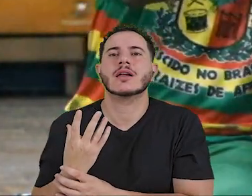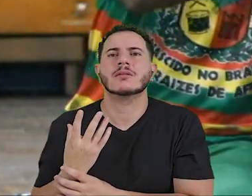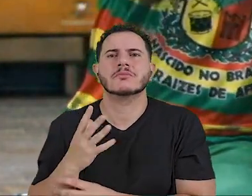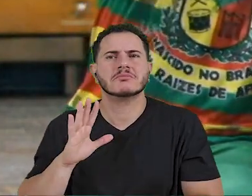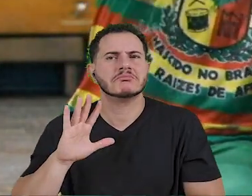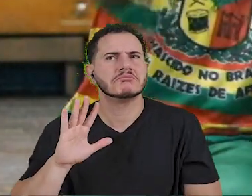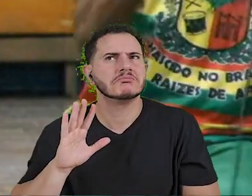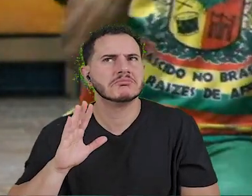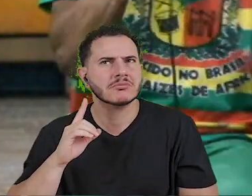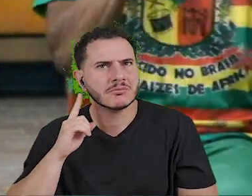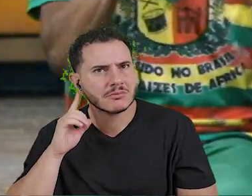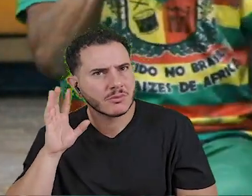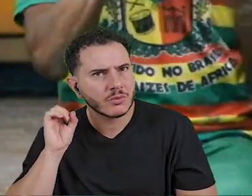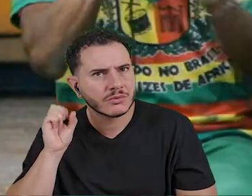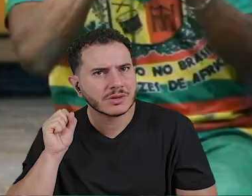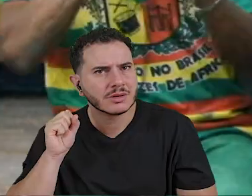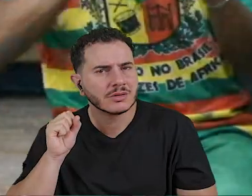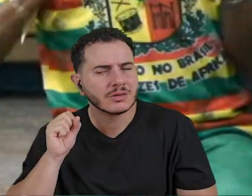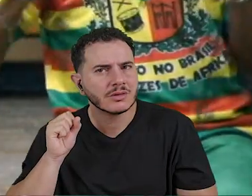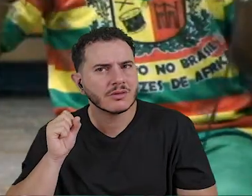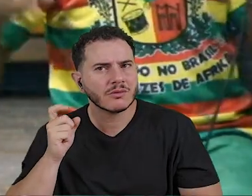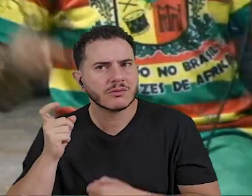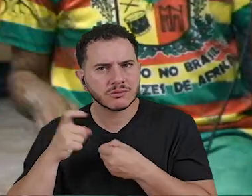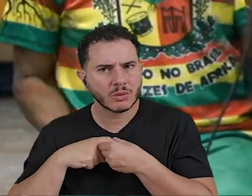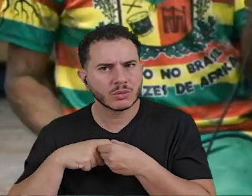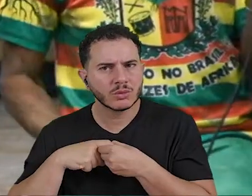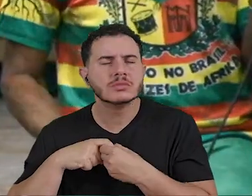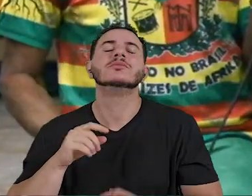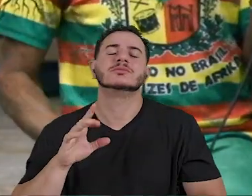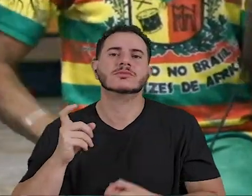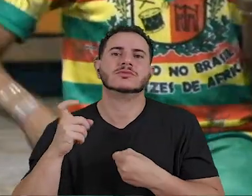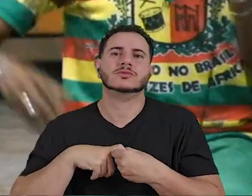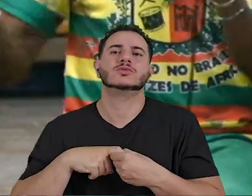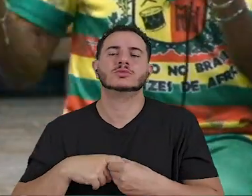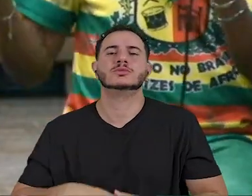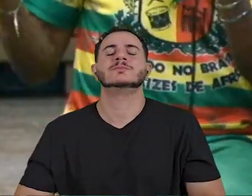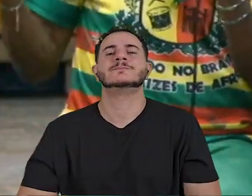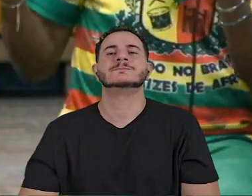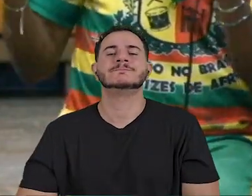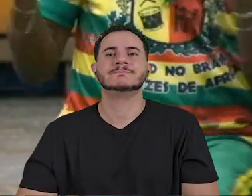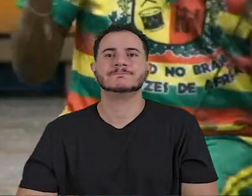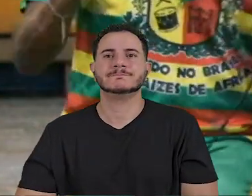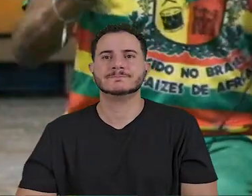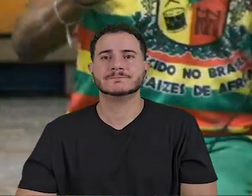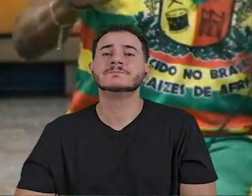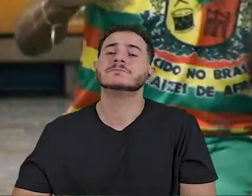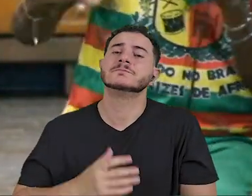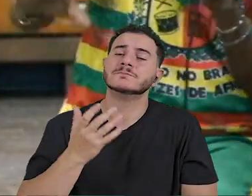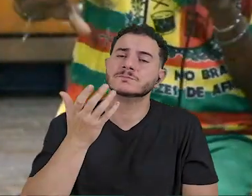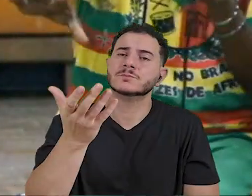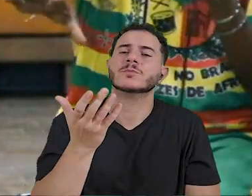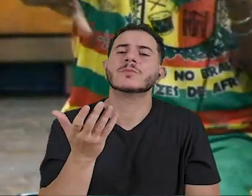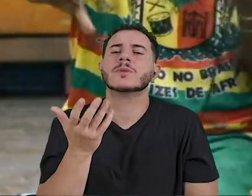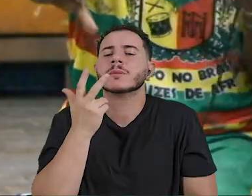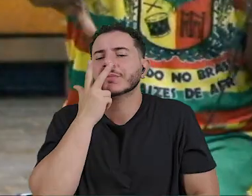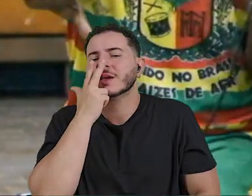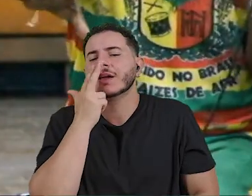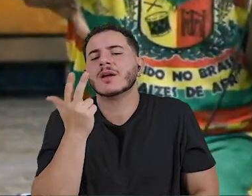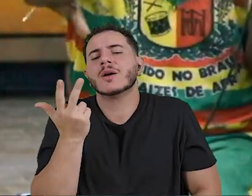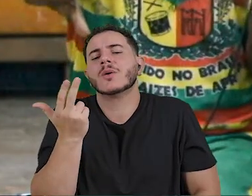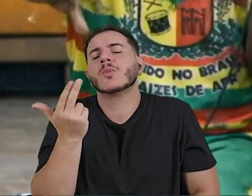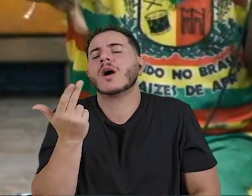Tá falando aí? Tá. Entendeu? Então, é quase como a história do AB.